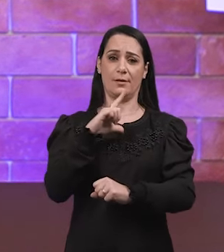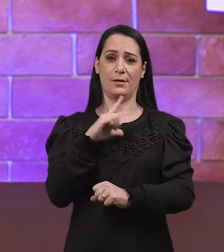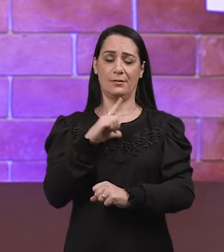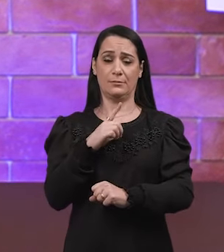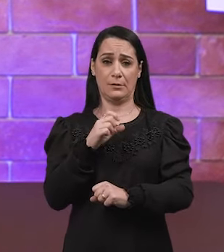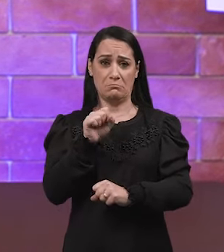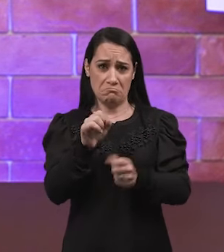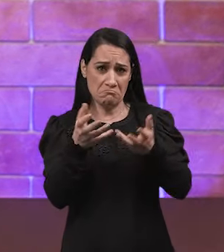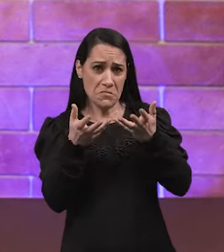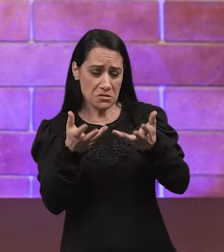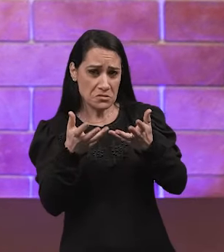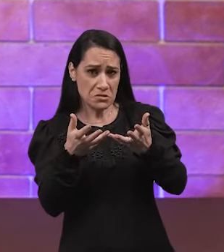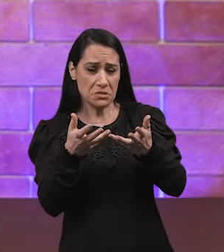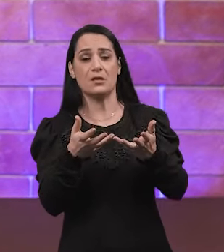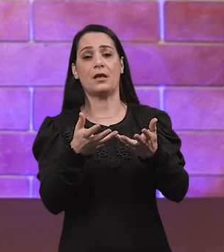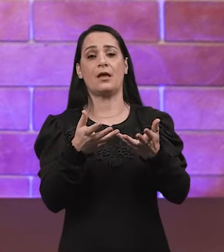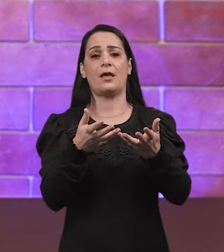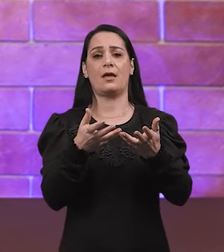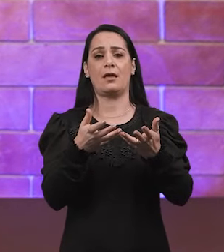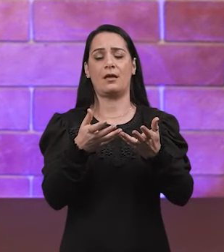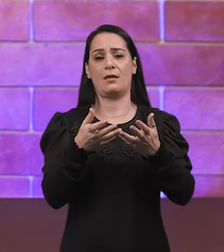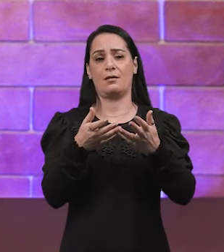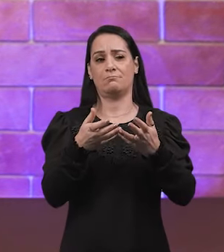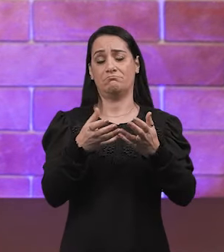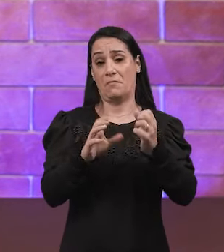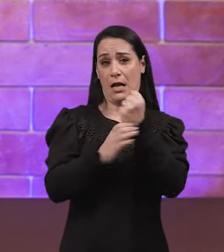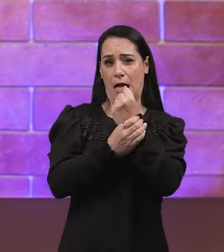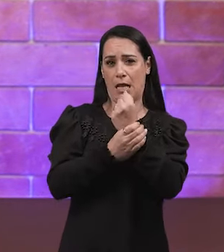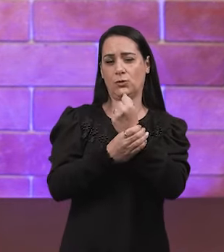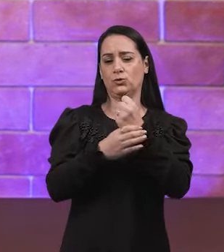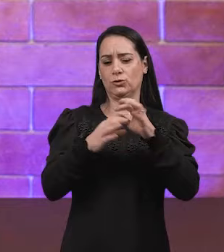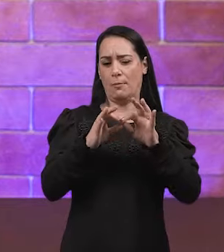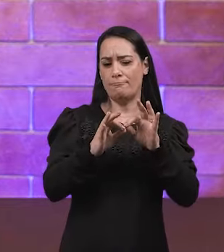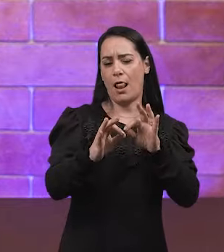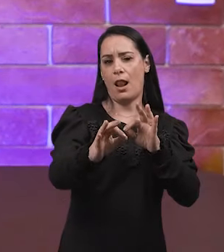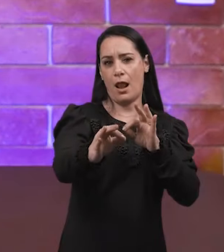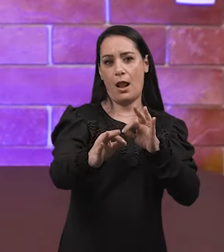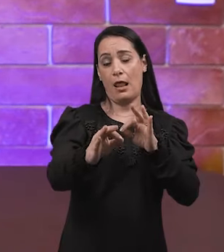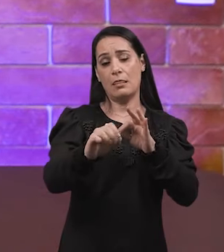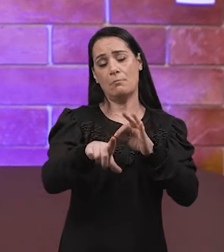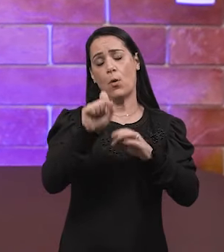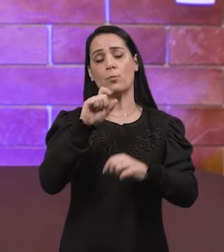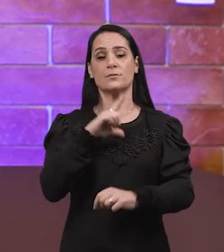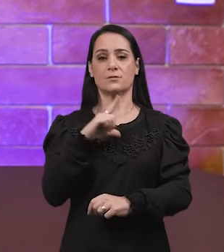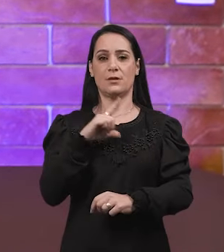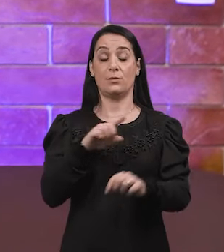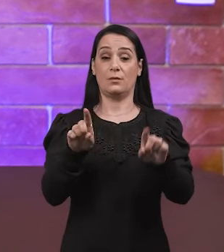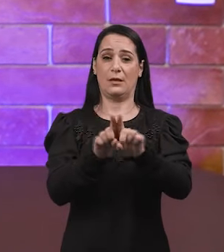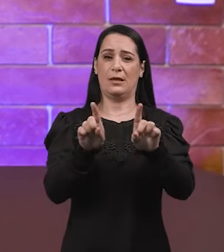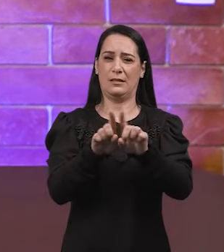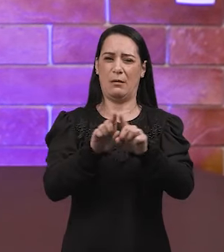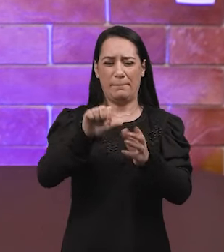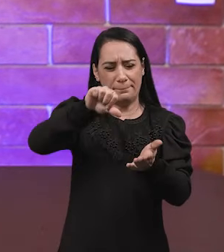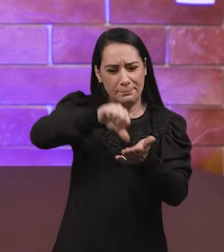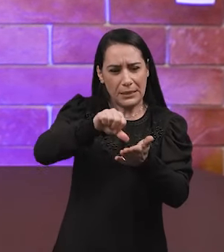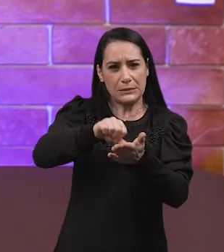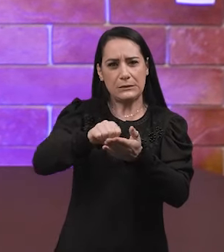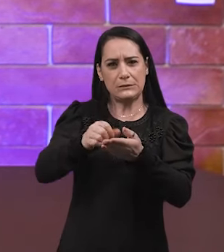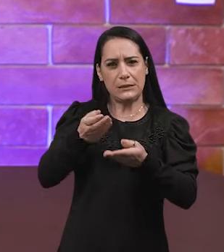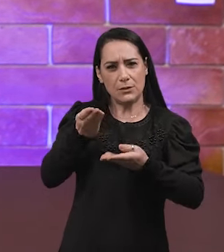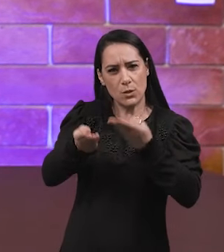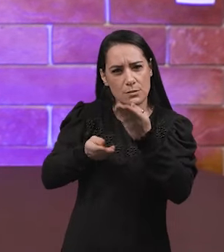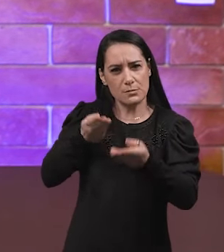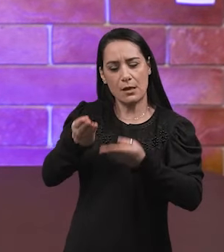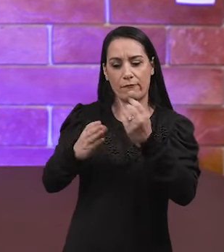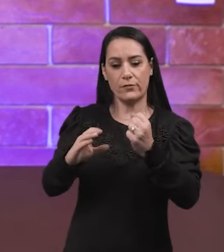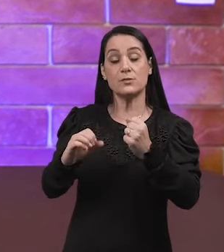1 ano pelo fabricante e, caso queira, algumas opções de extensão de garantia. Além, é claro, de um centro de serviços exclusivo